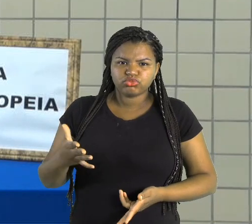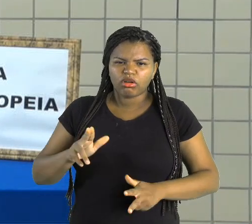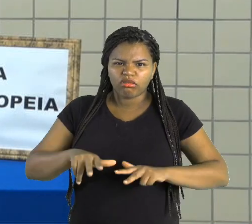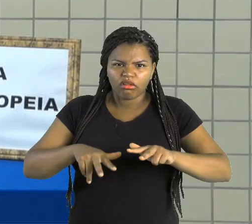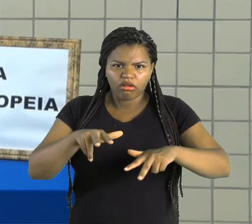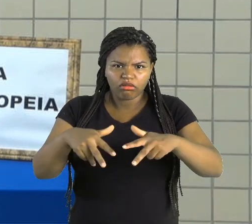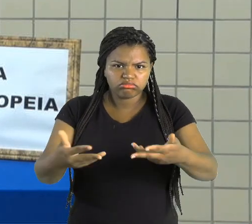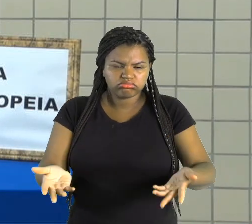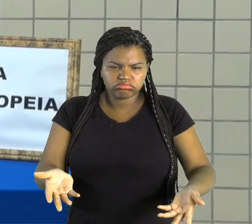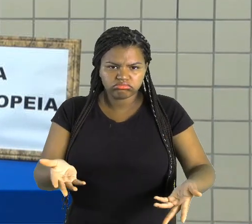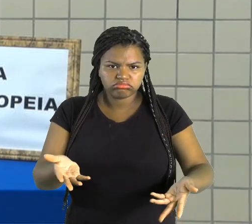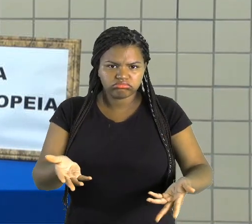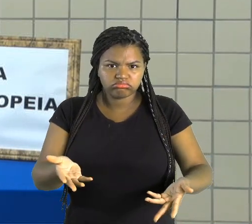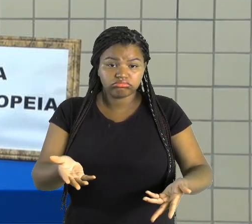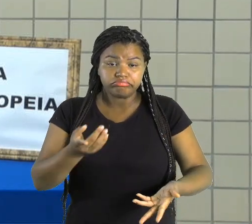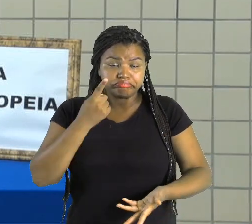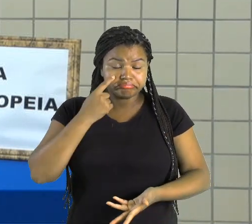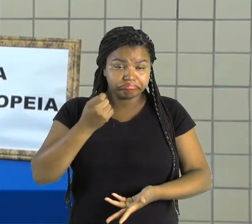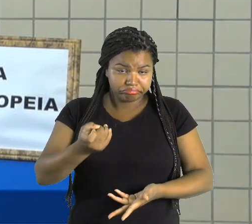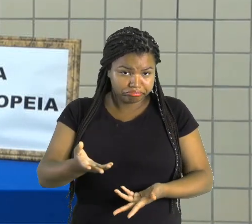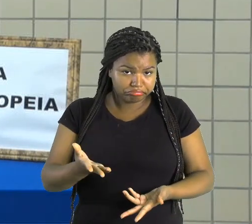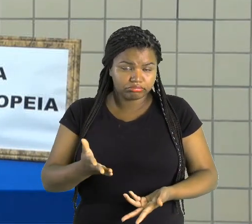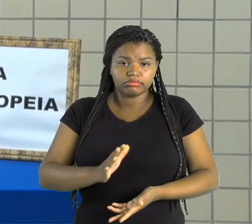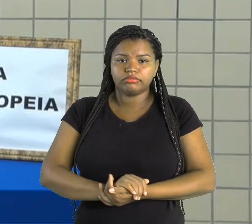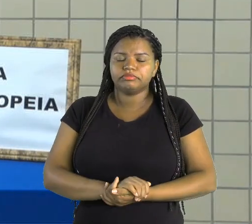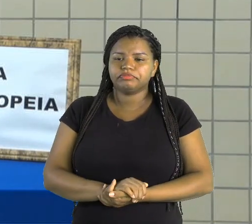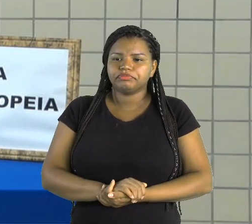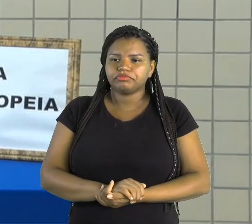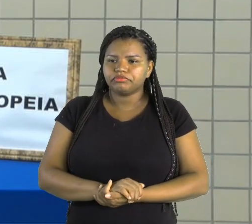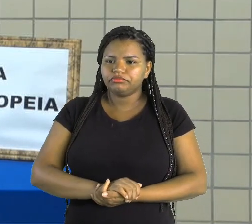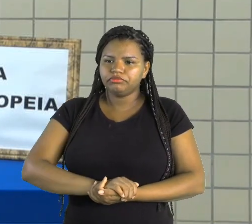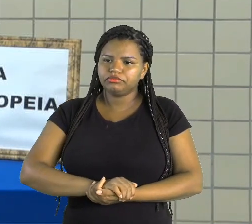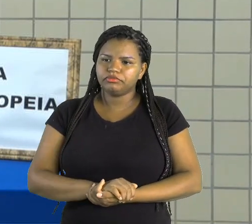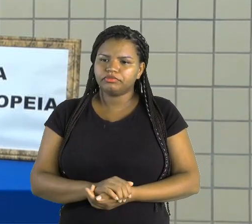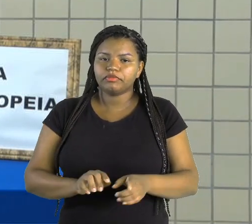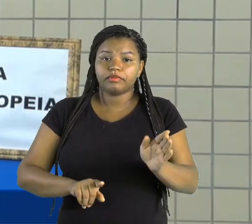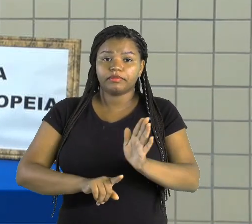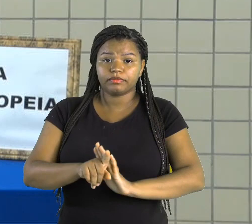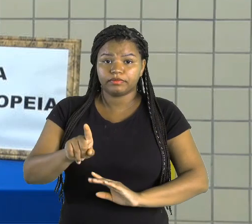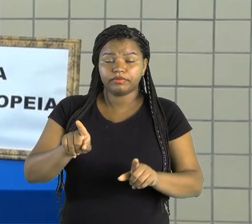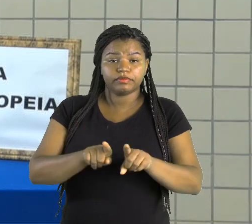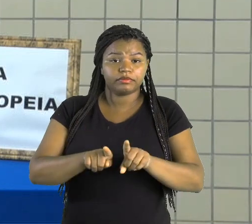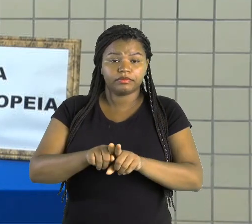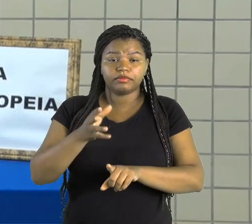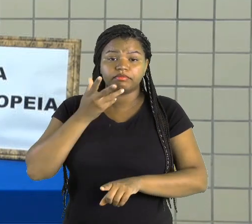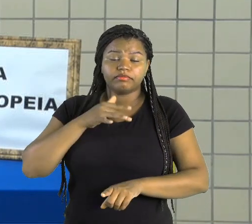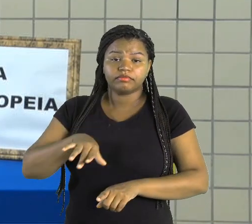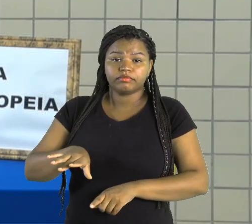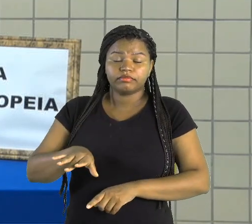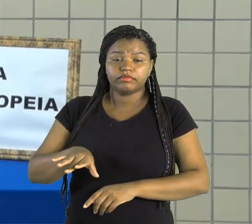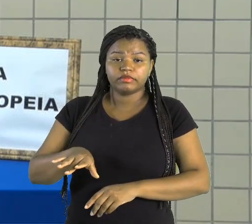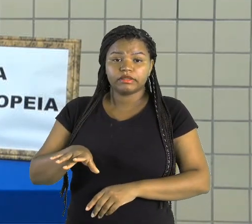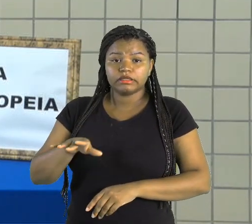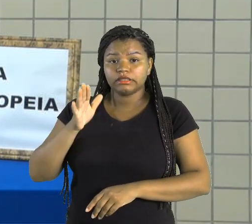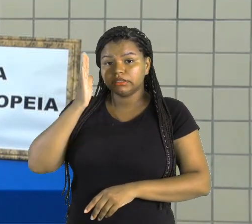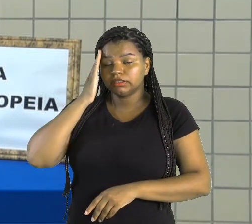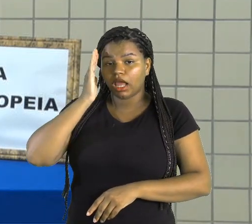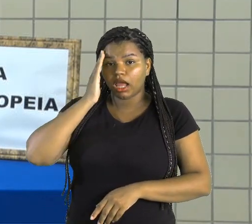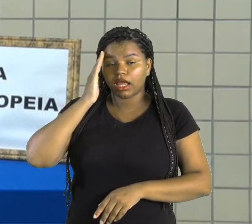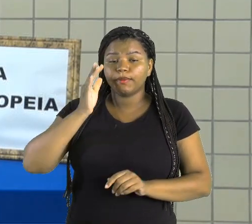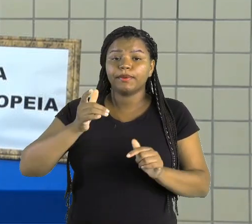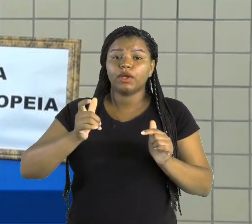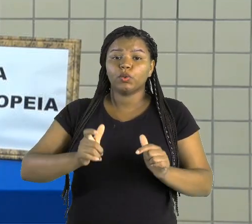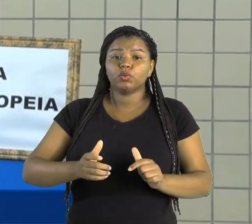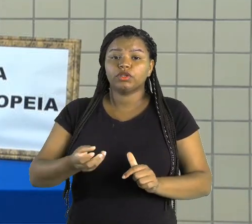lagartos. É bem interessante. Pergunte também para a criança se ela sabe